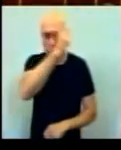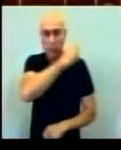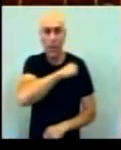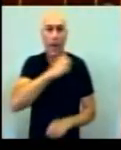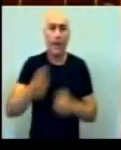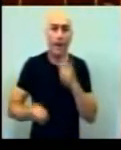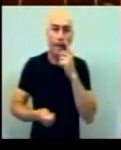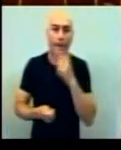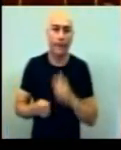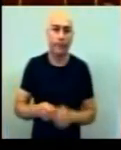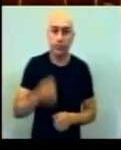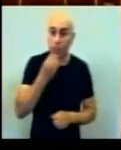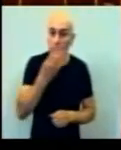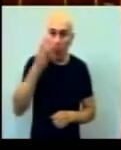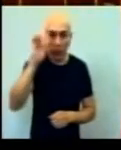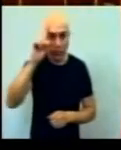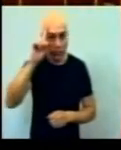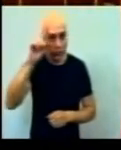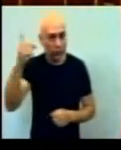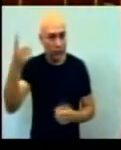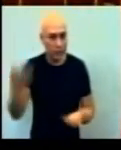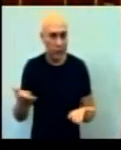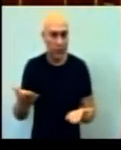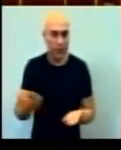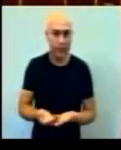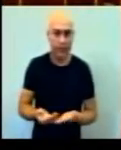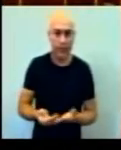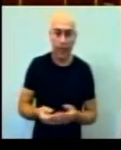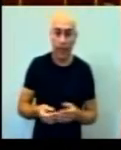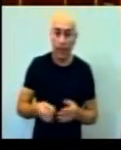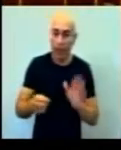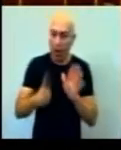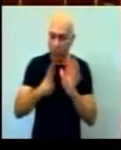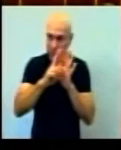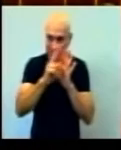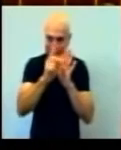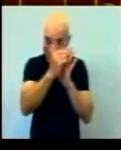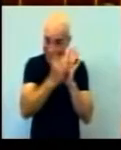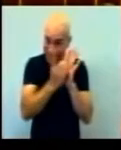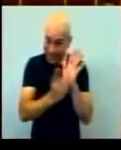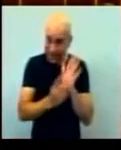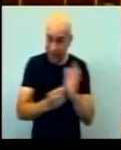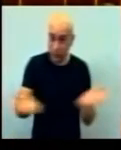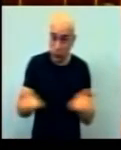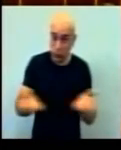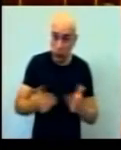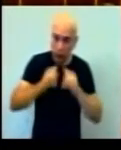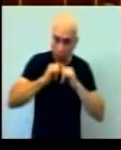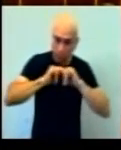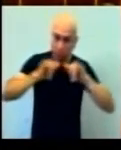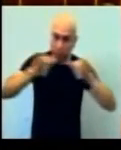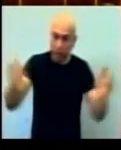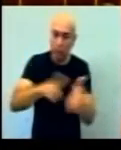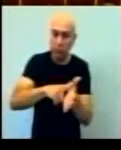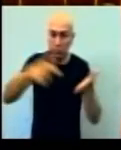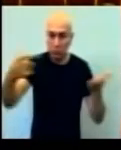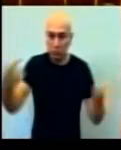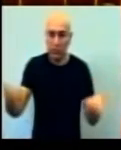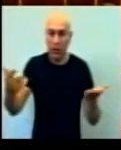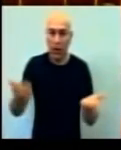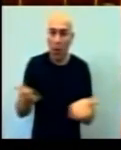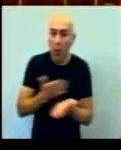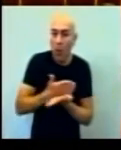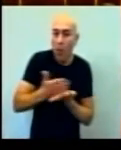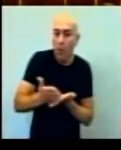Miriam. Bom dia. Sobre o decreto que foi publicado hoje, ele